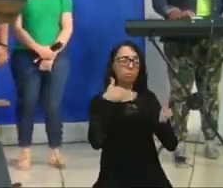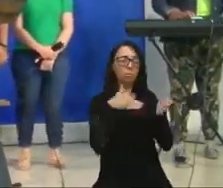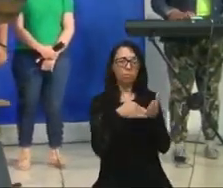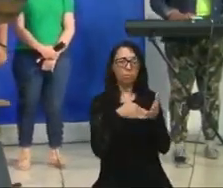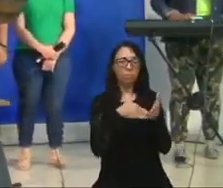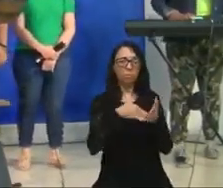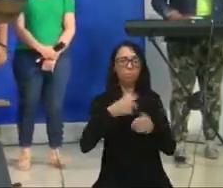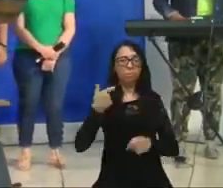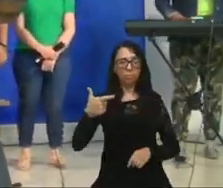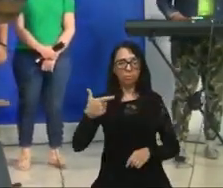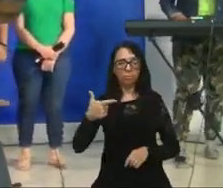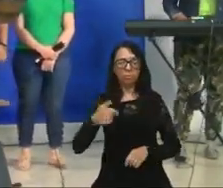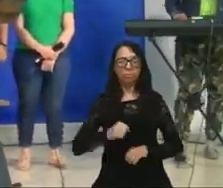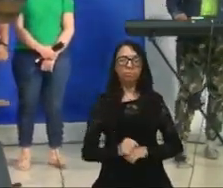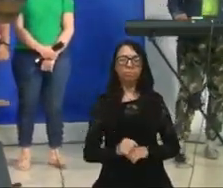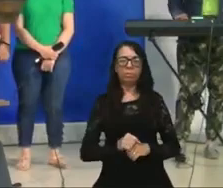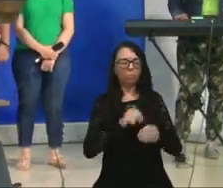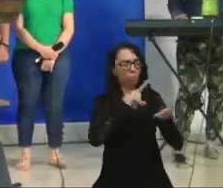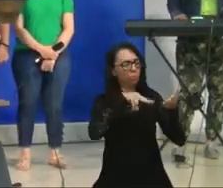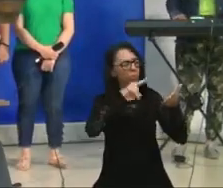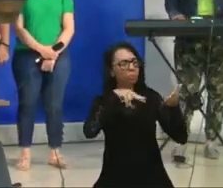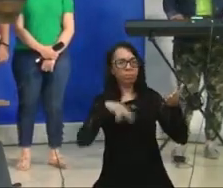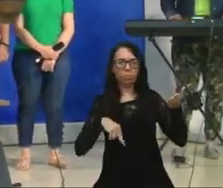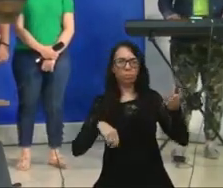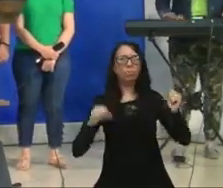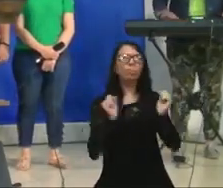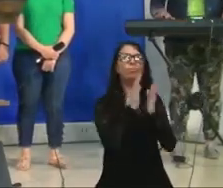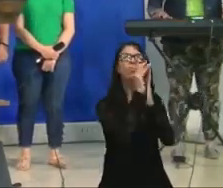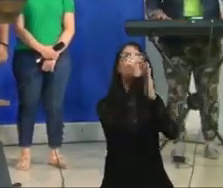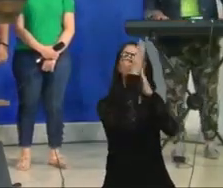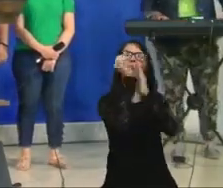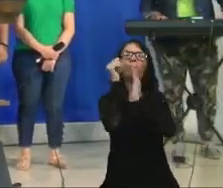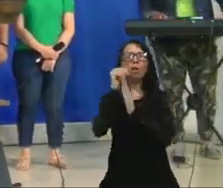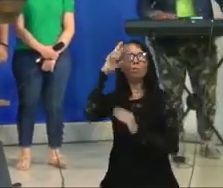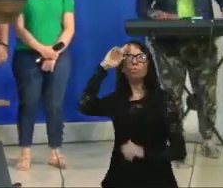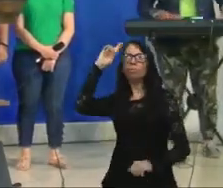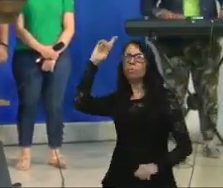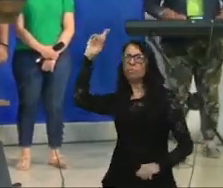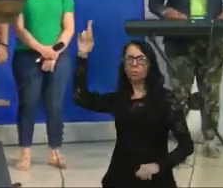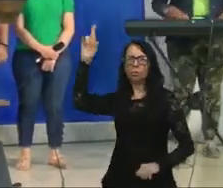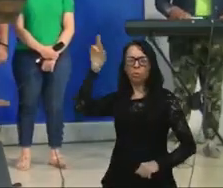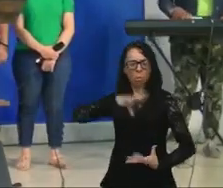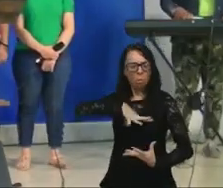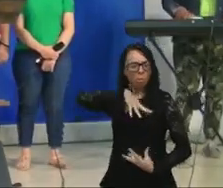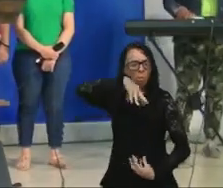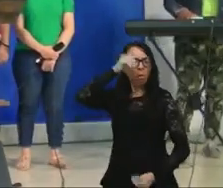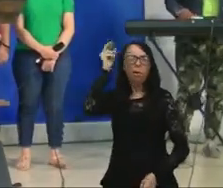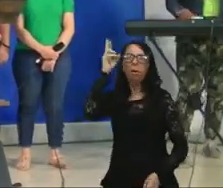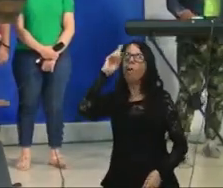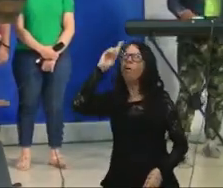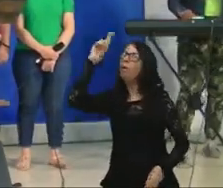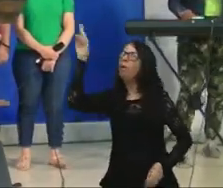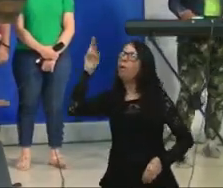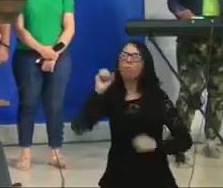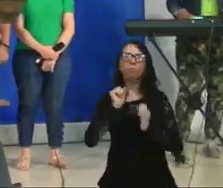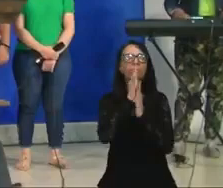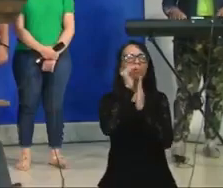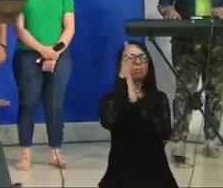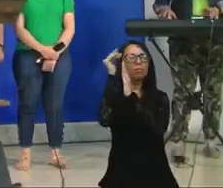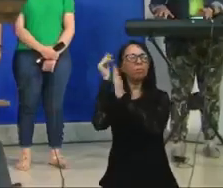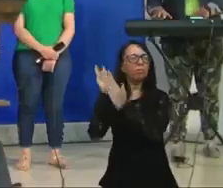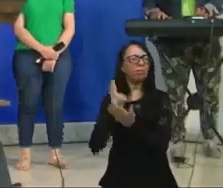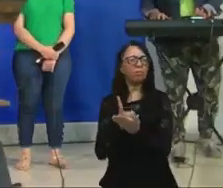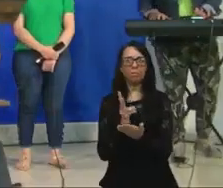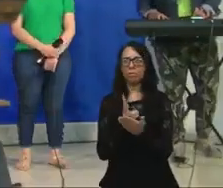minha alma, louvai ao Senhor. Louvarei ao Senhor durante a minha vida, cantarei louvores ao teu nome enquanto eu